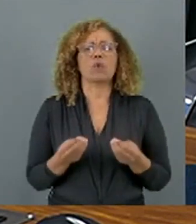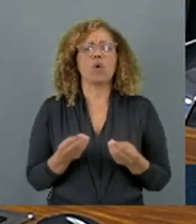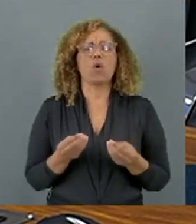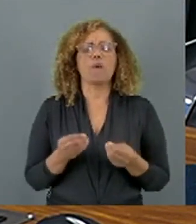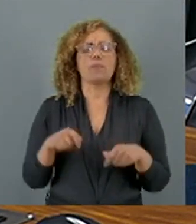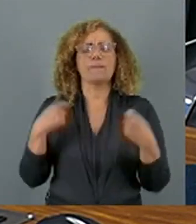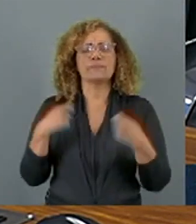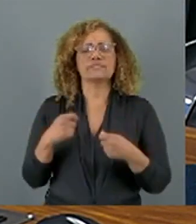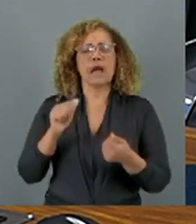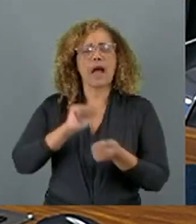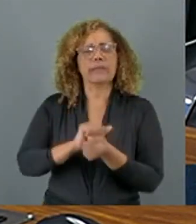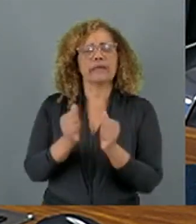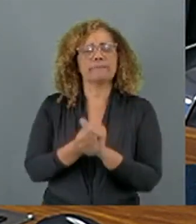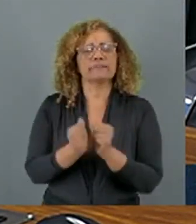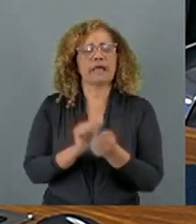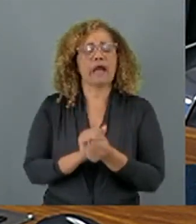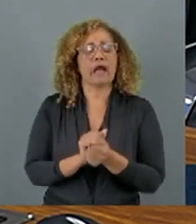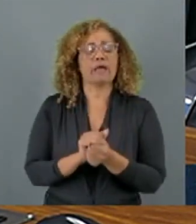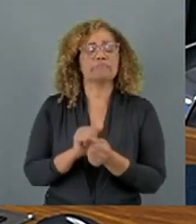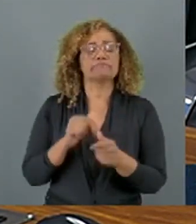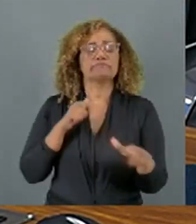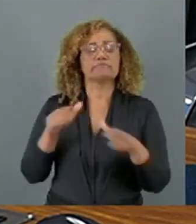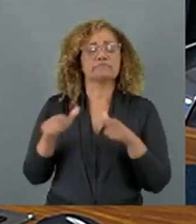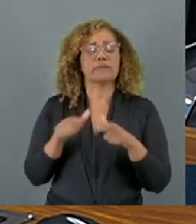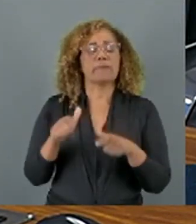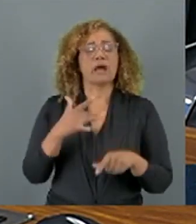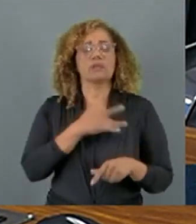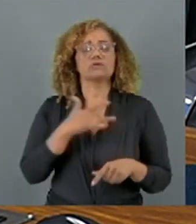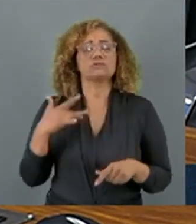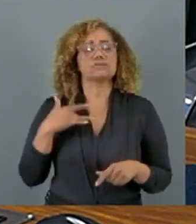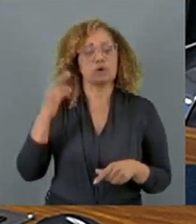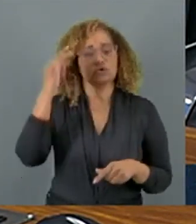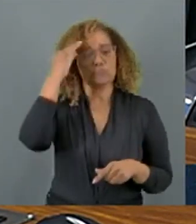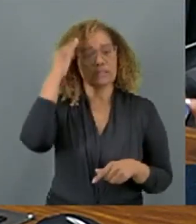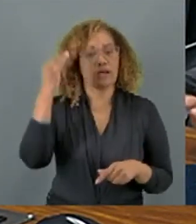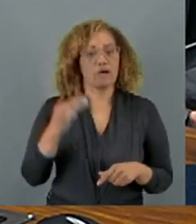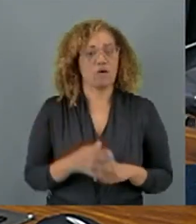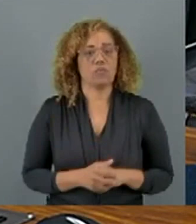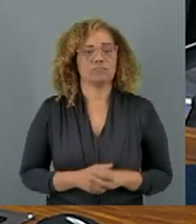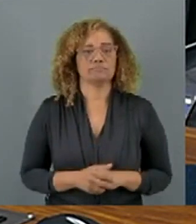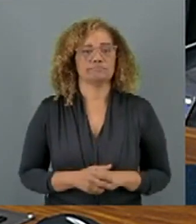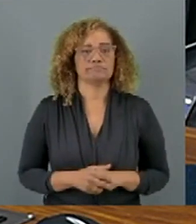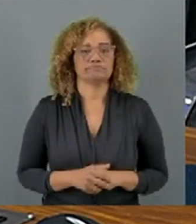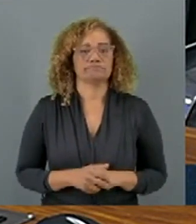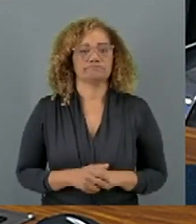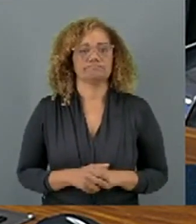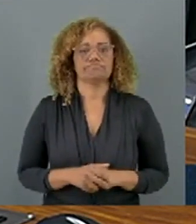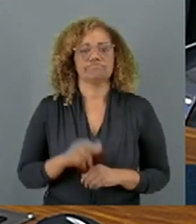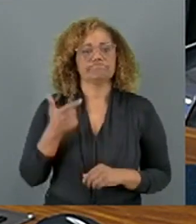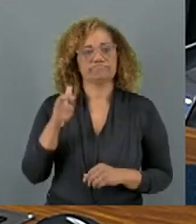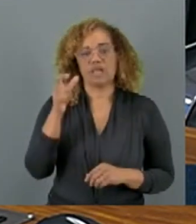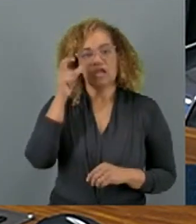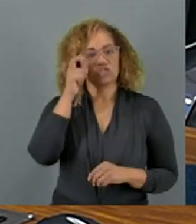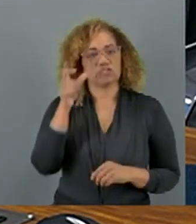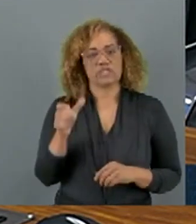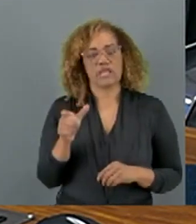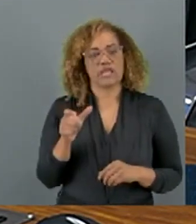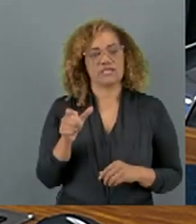de adaptação dos serviços de assistência à saúde mental. Então, não tenho conflitos de interesse com a indústria